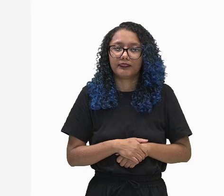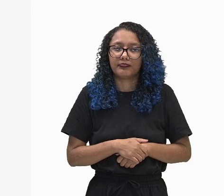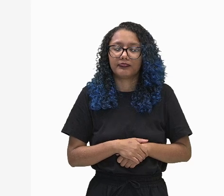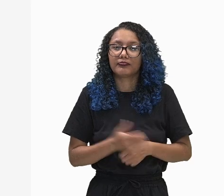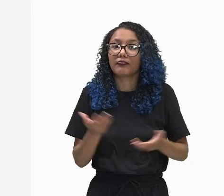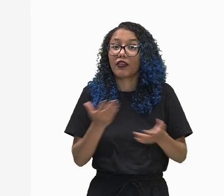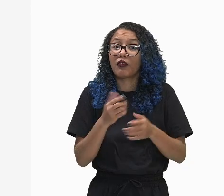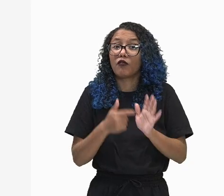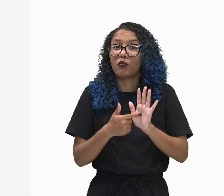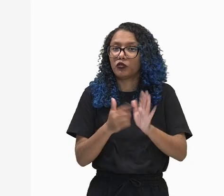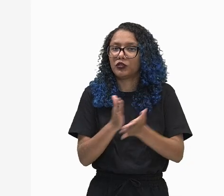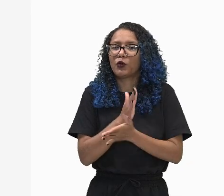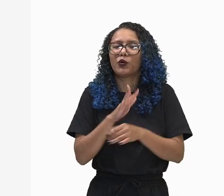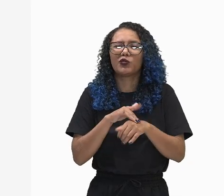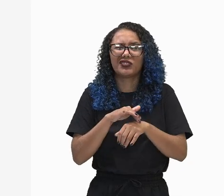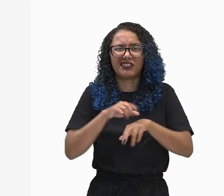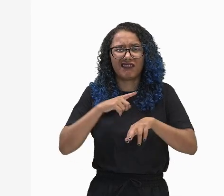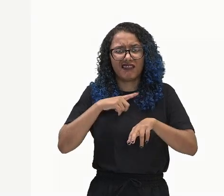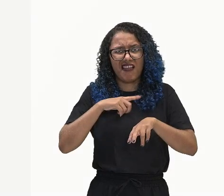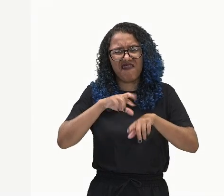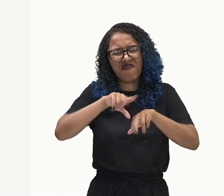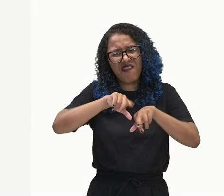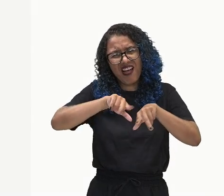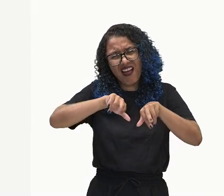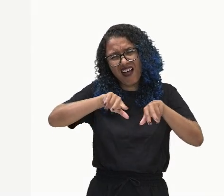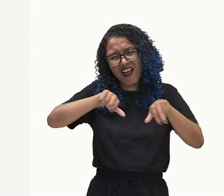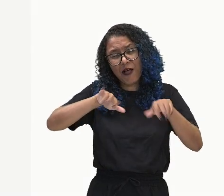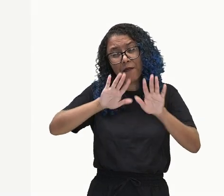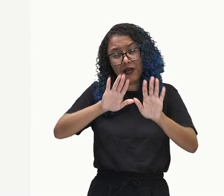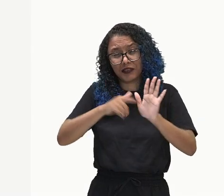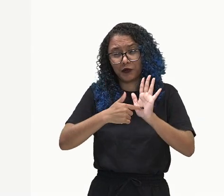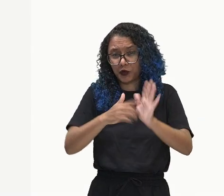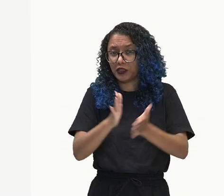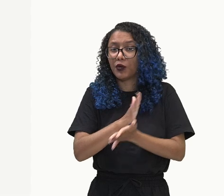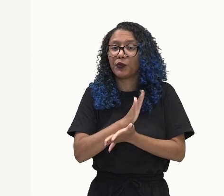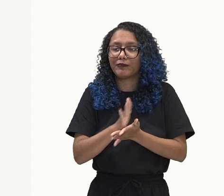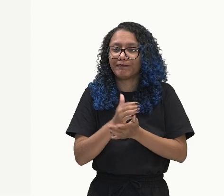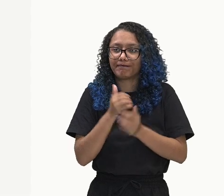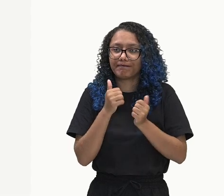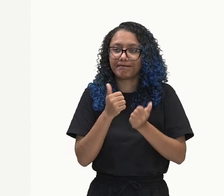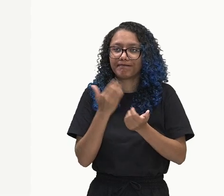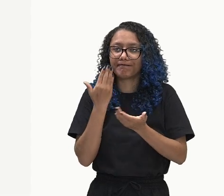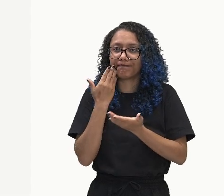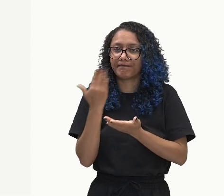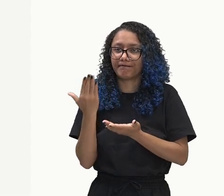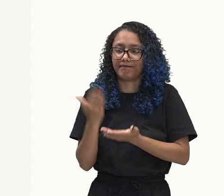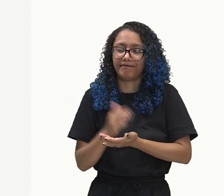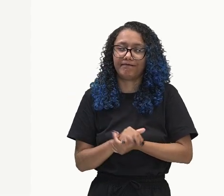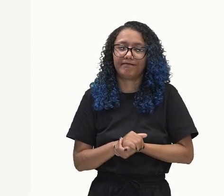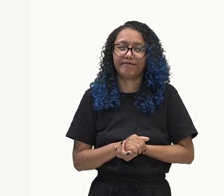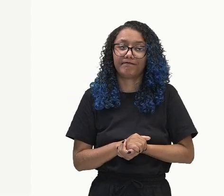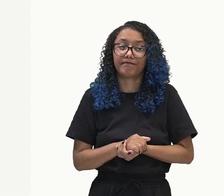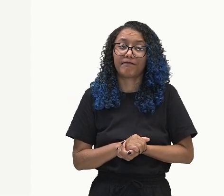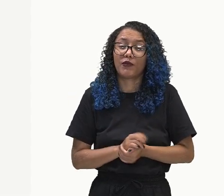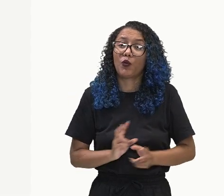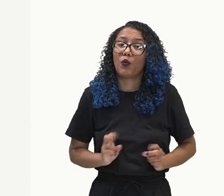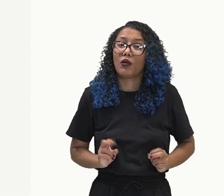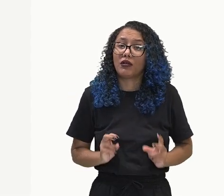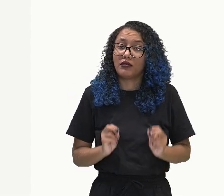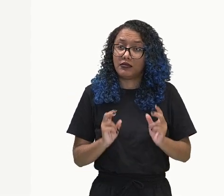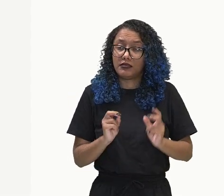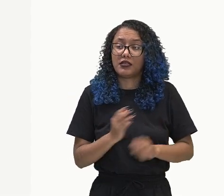algumas doenças, são muitas, mas algumas eu vou citar aqui para vocês. Sim, câncer de